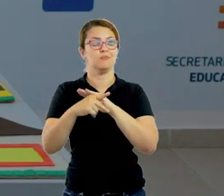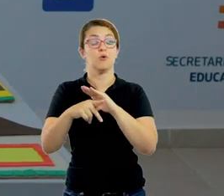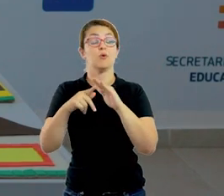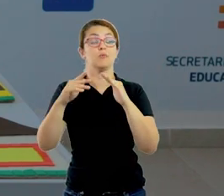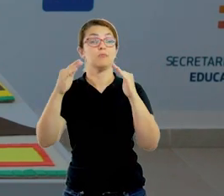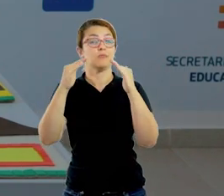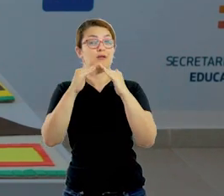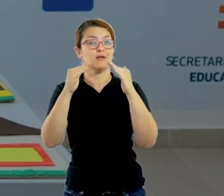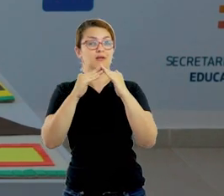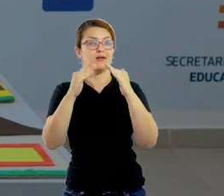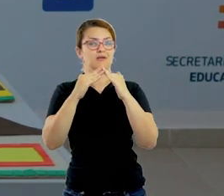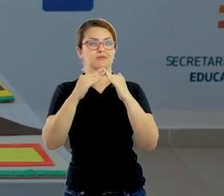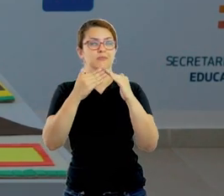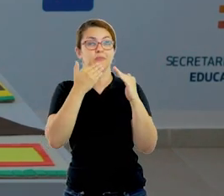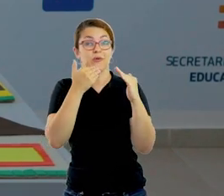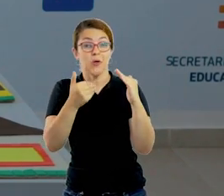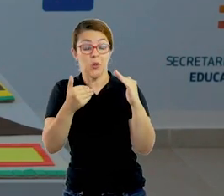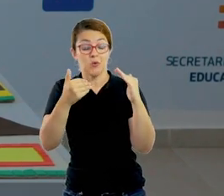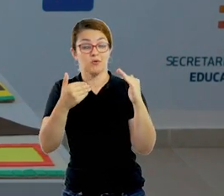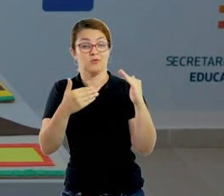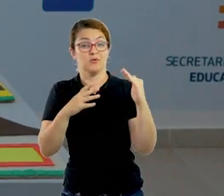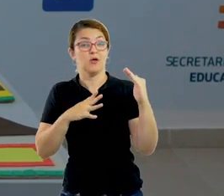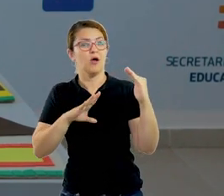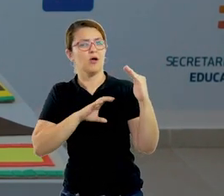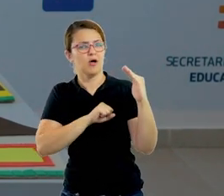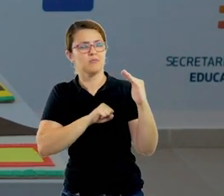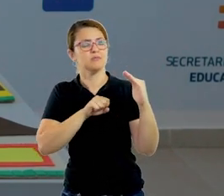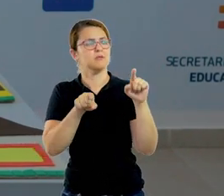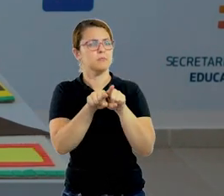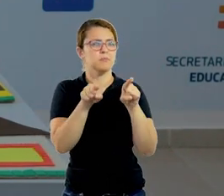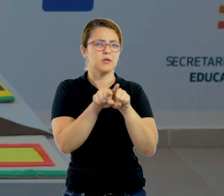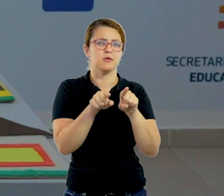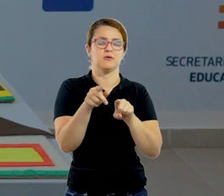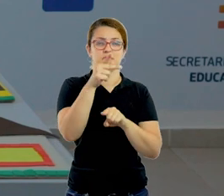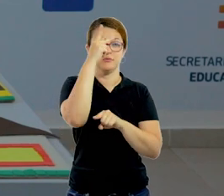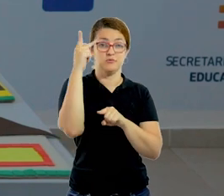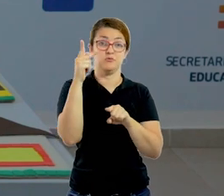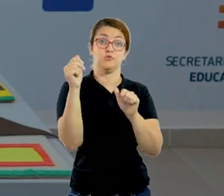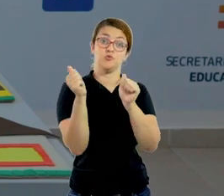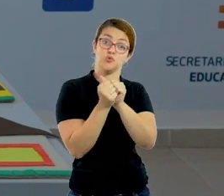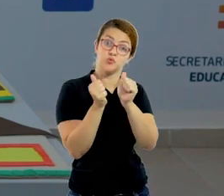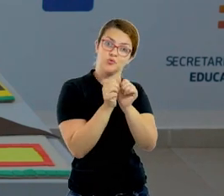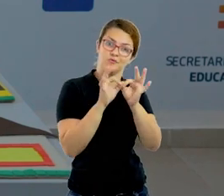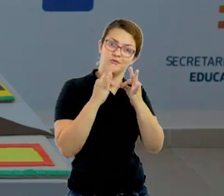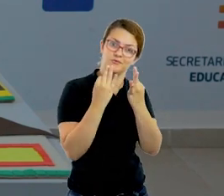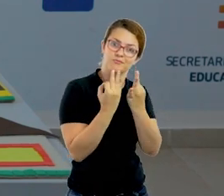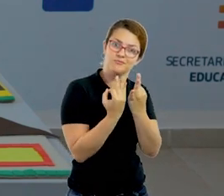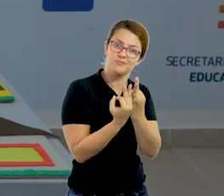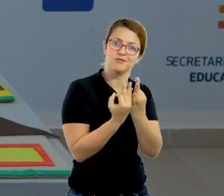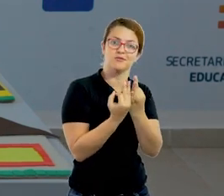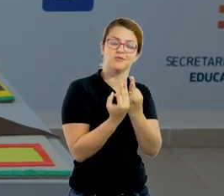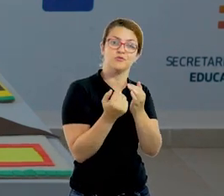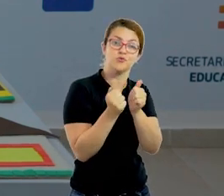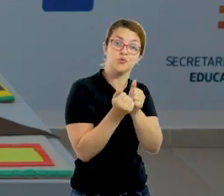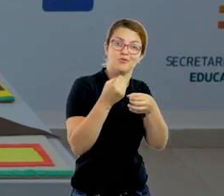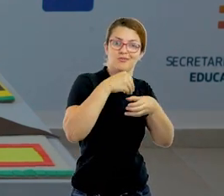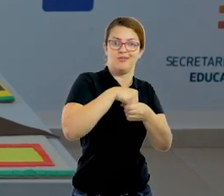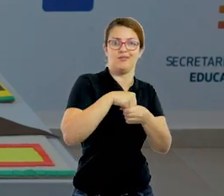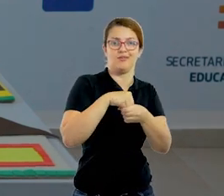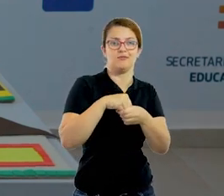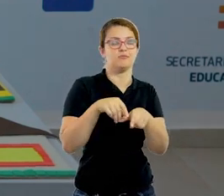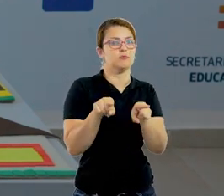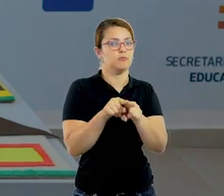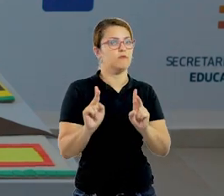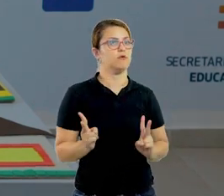melhor lugar. Assim como não existe as pessoas também que estão dentro da casa, que é a nossa família. É muito importante a gente